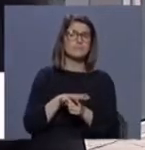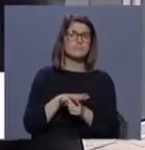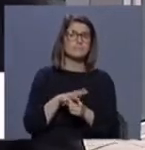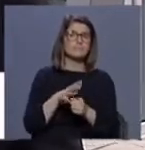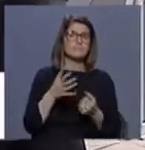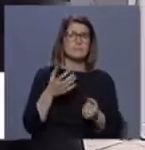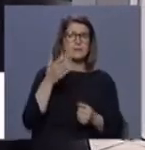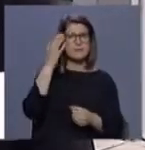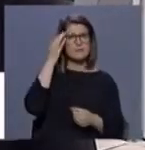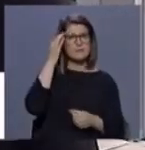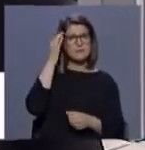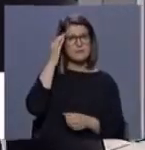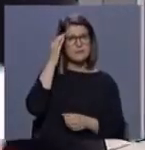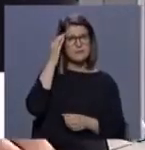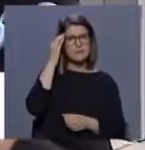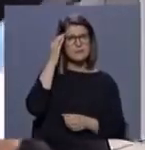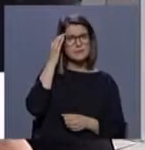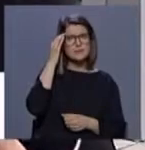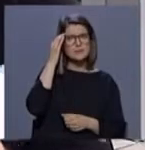dias, será